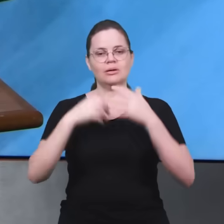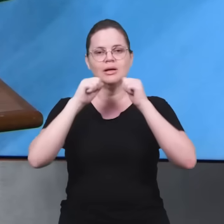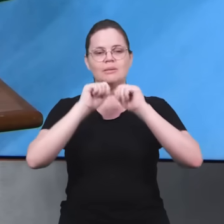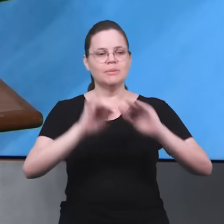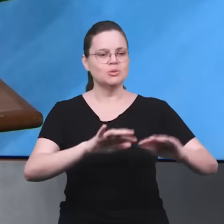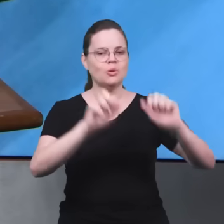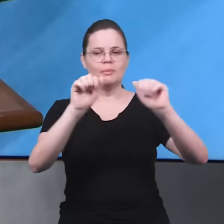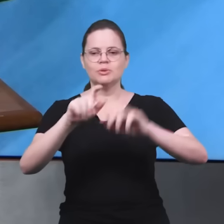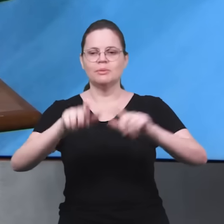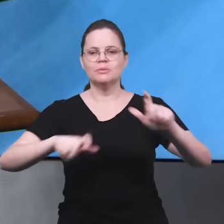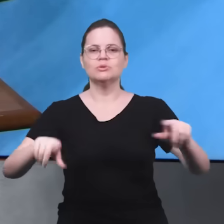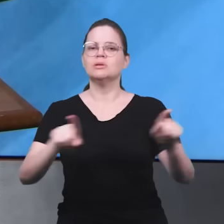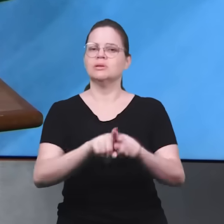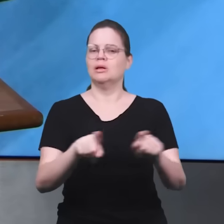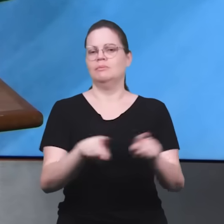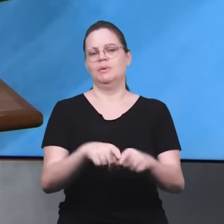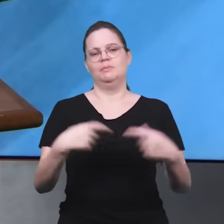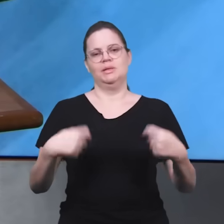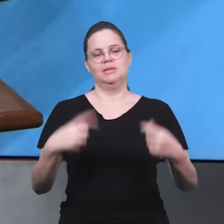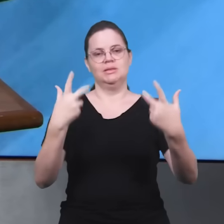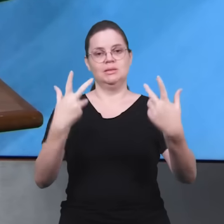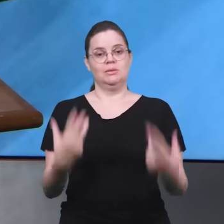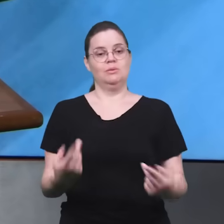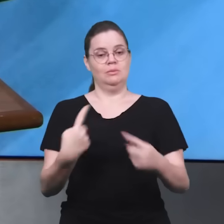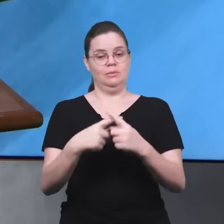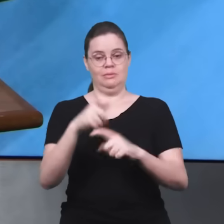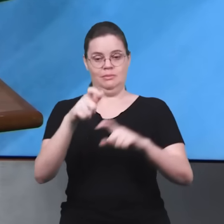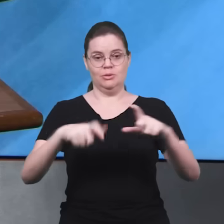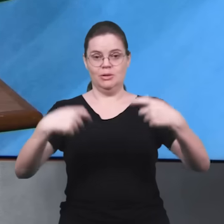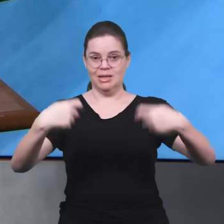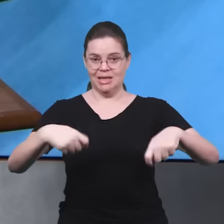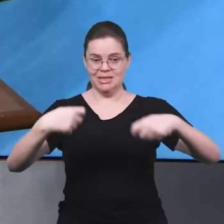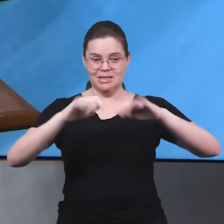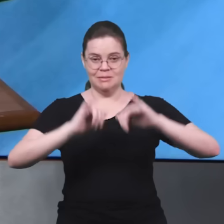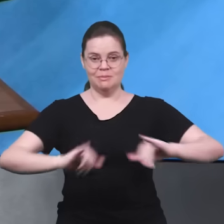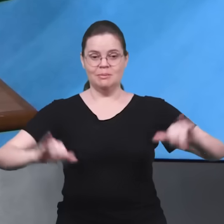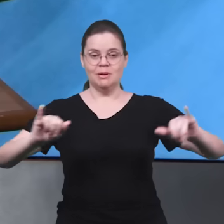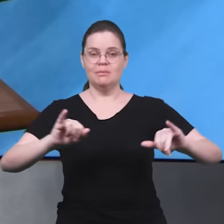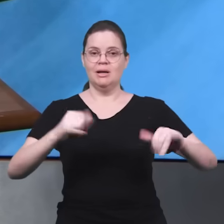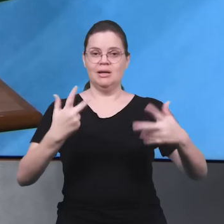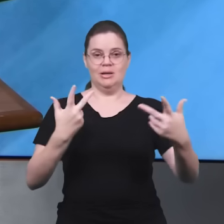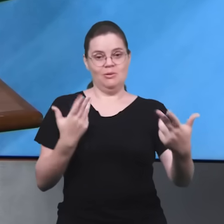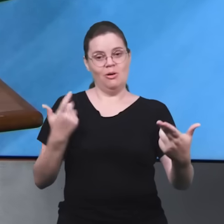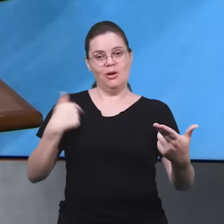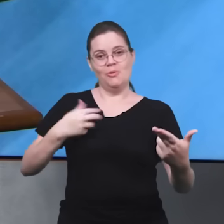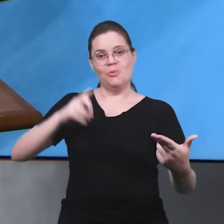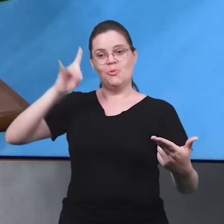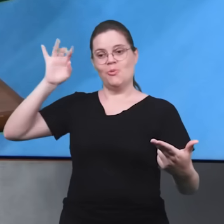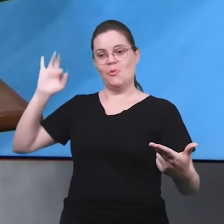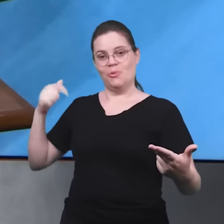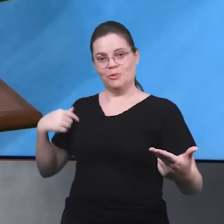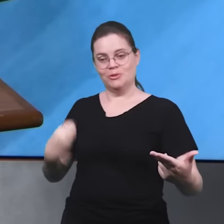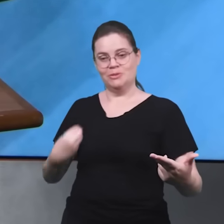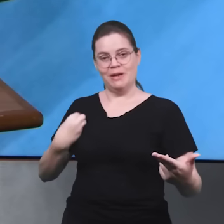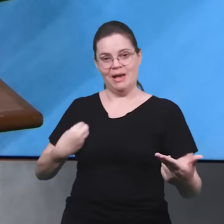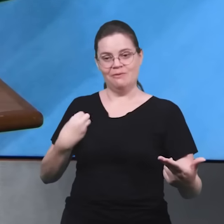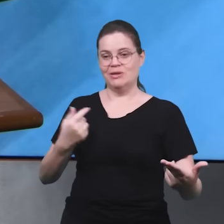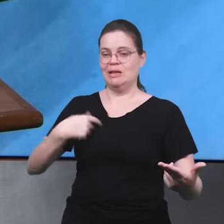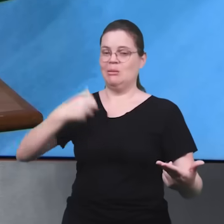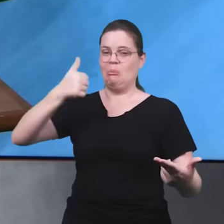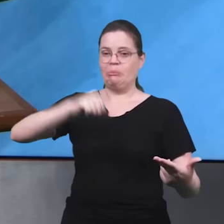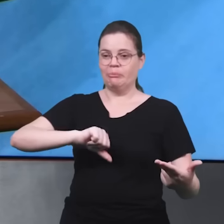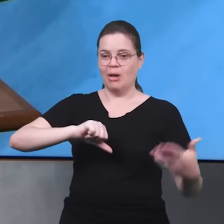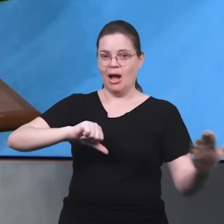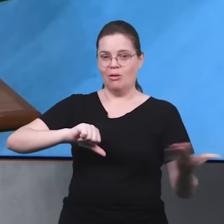ou seja, anunciando aos necessitados que, como nós, desfalecidos, um dia receberam de bom grado a palavra de Deus